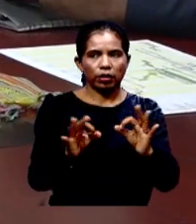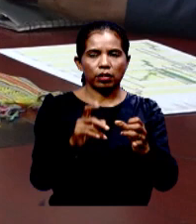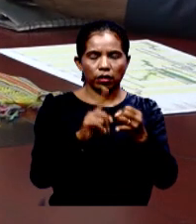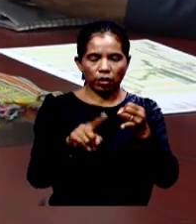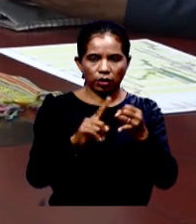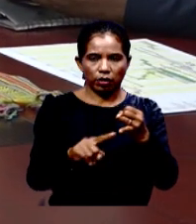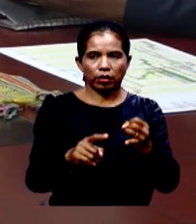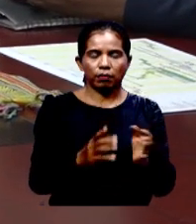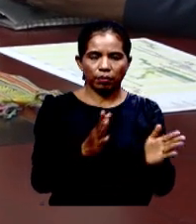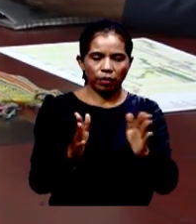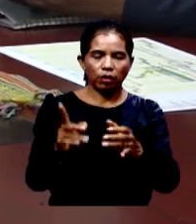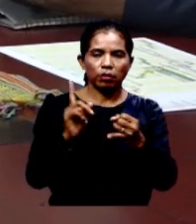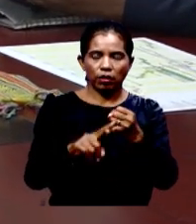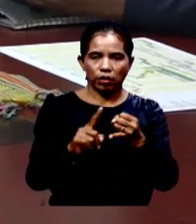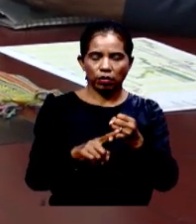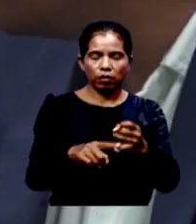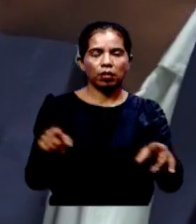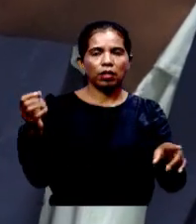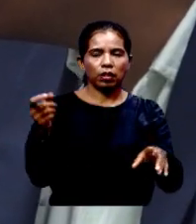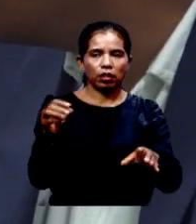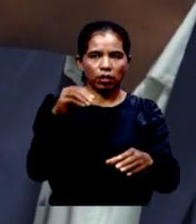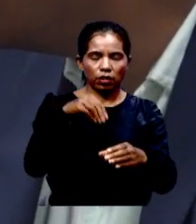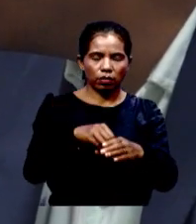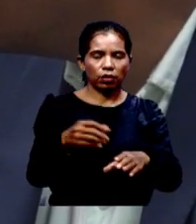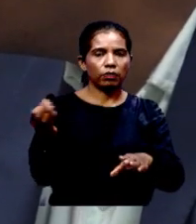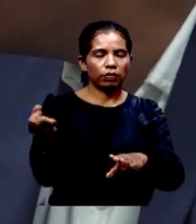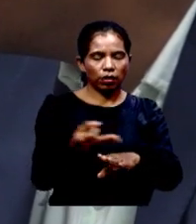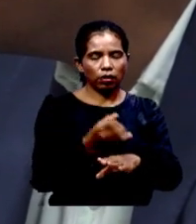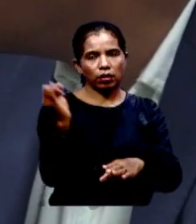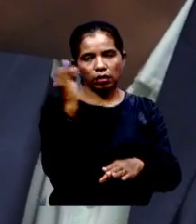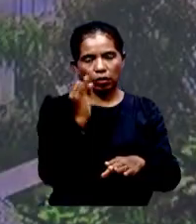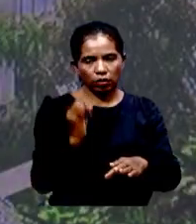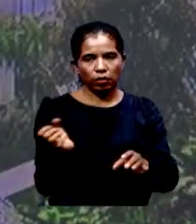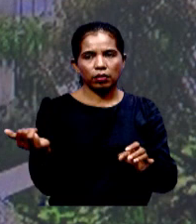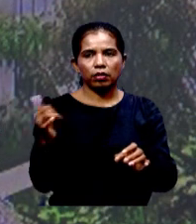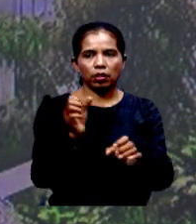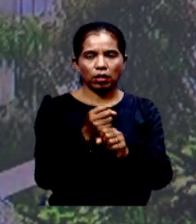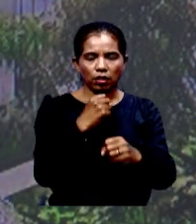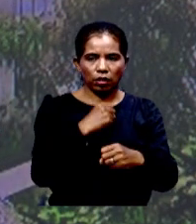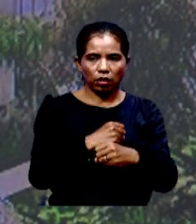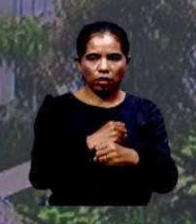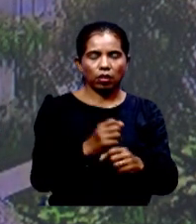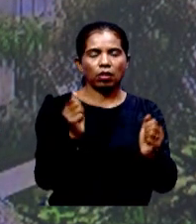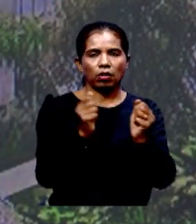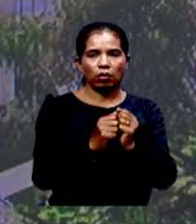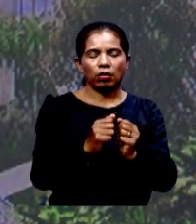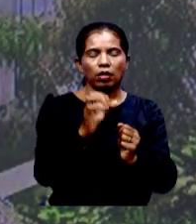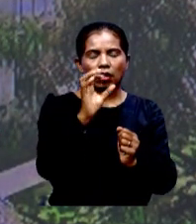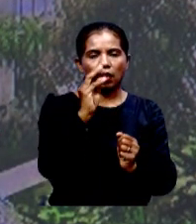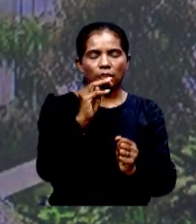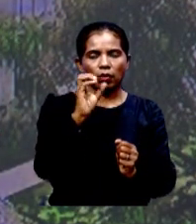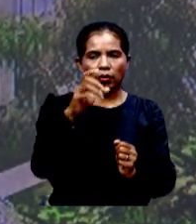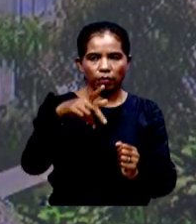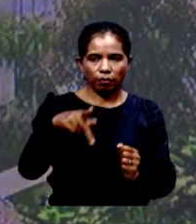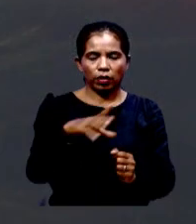a preparação ne inclui documentos sere ne be de zeinu sere ne be sere halo ho consultação ho obras públicas ho entidades